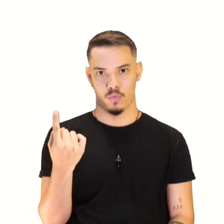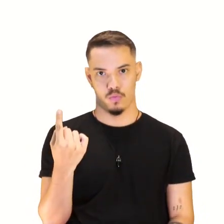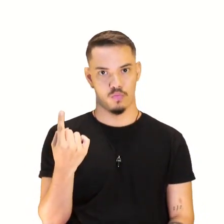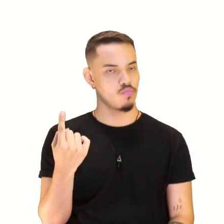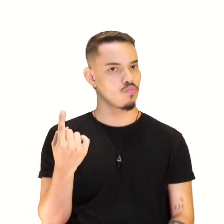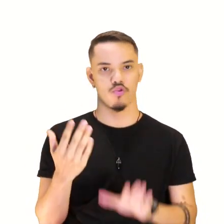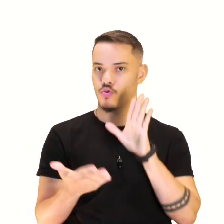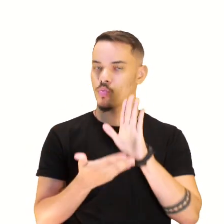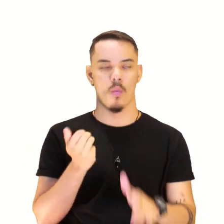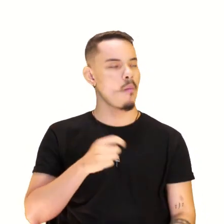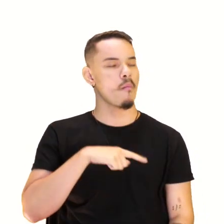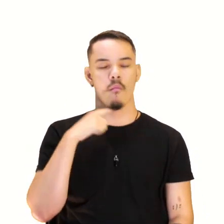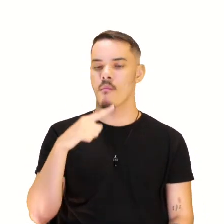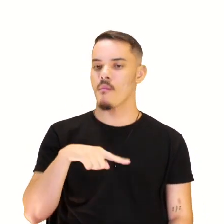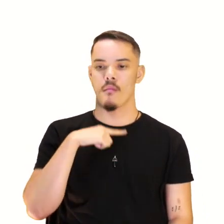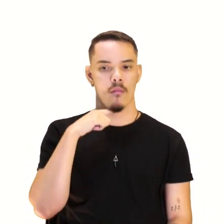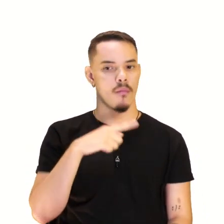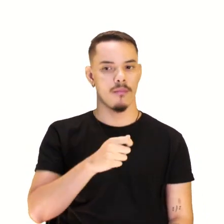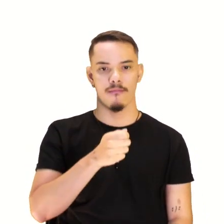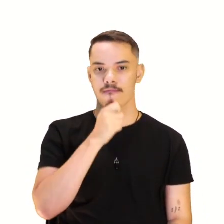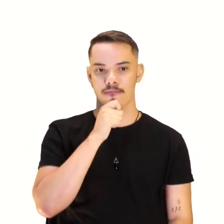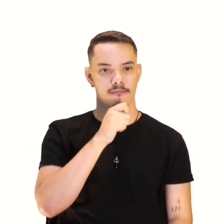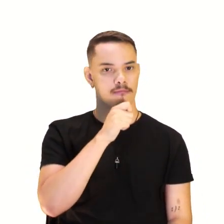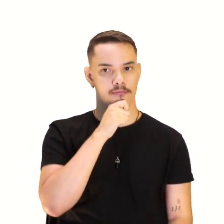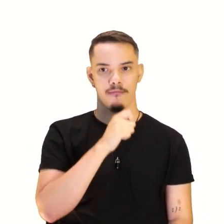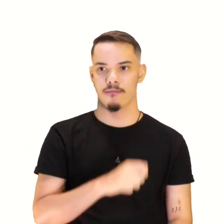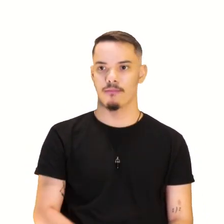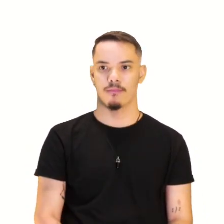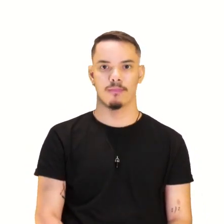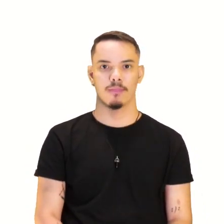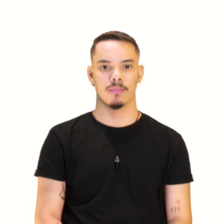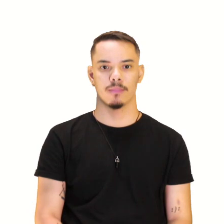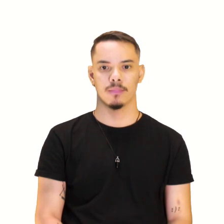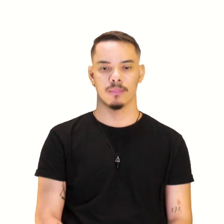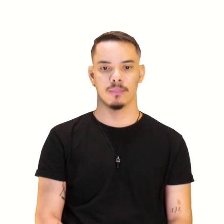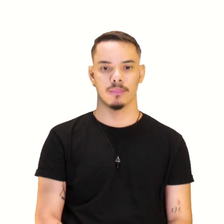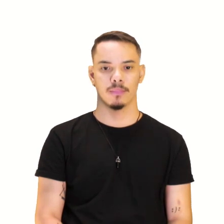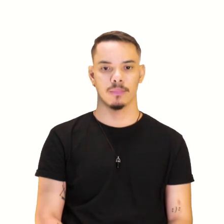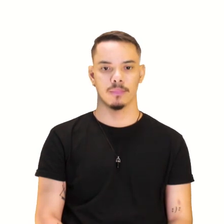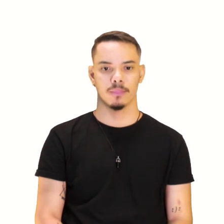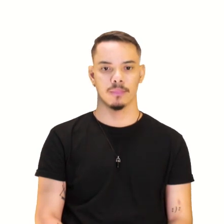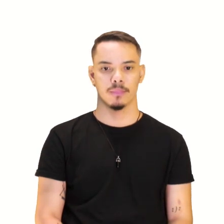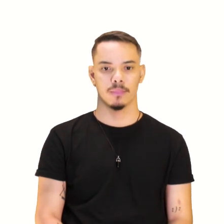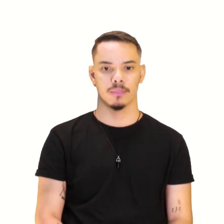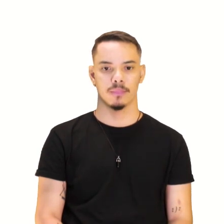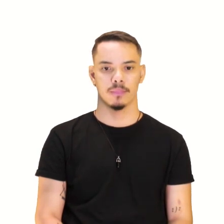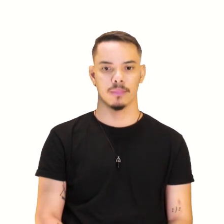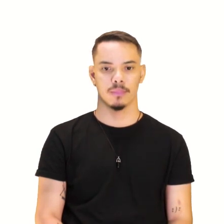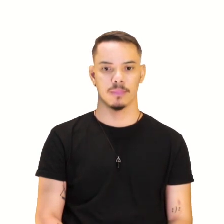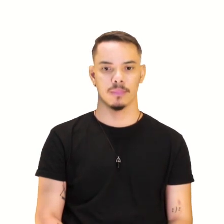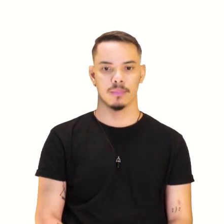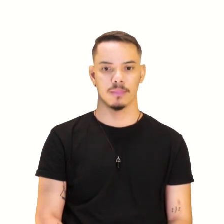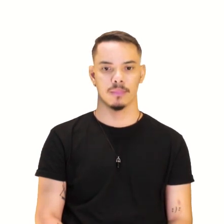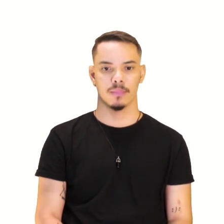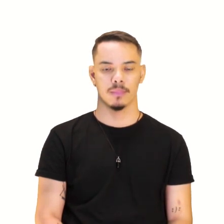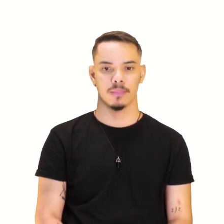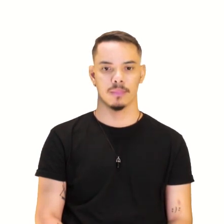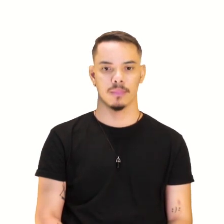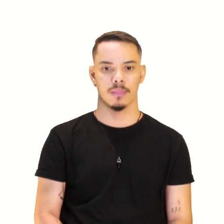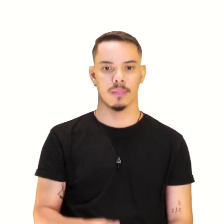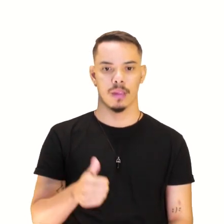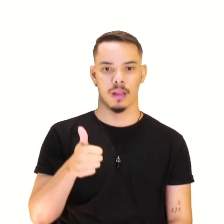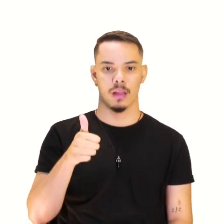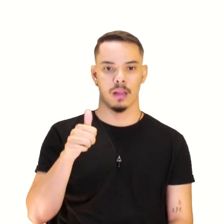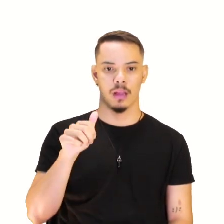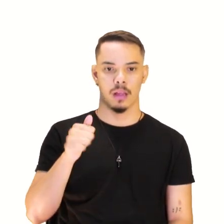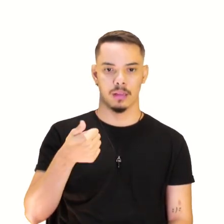1 não muda em situação nenhuma, tá? Beleza? Então quem vai ser o meu A15? Vai ser menos 5 mais 15